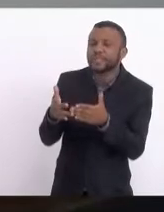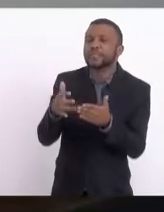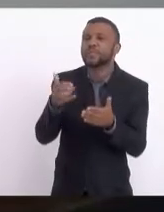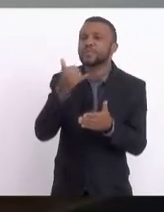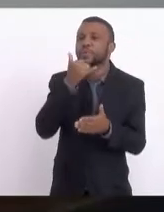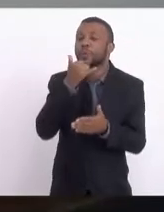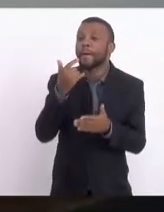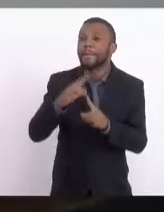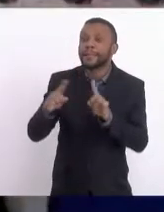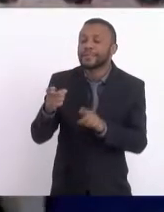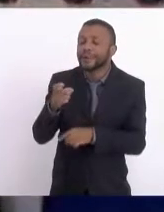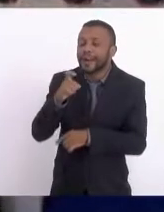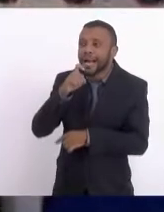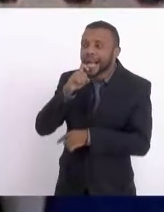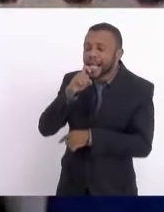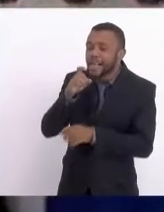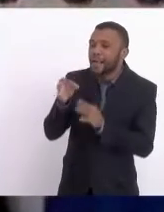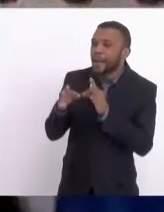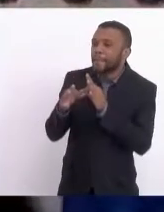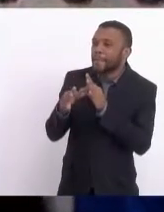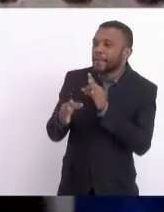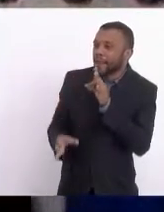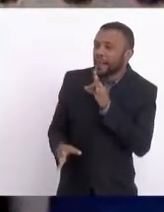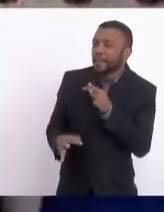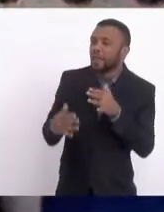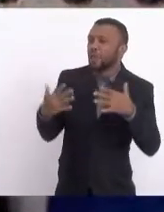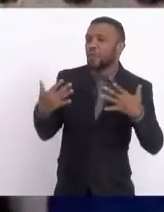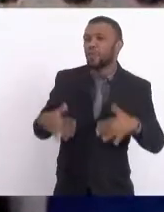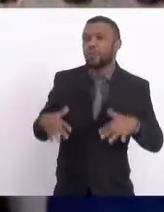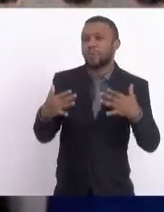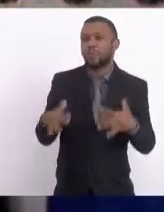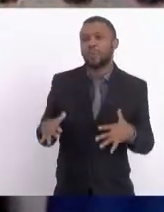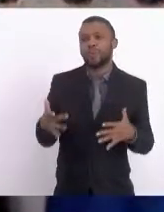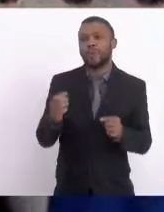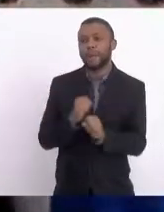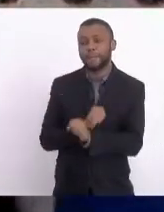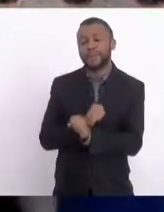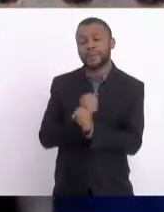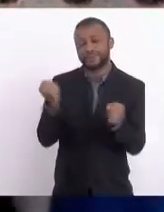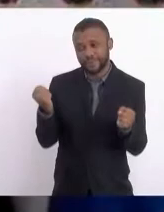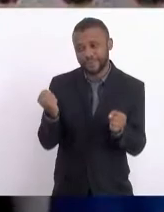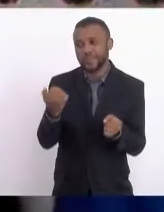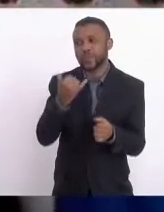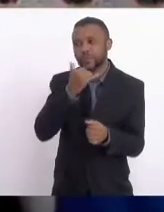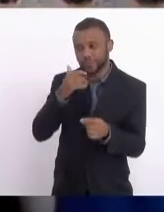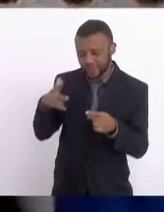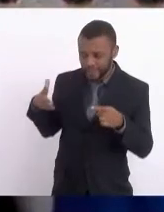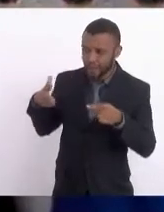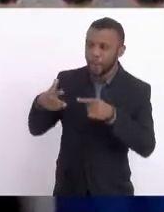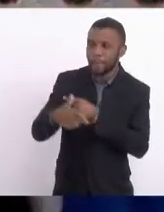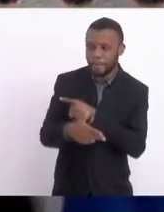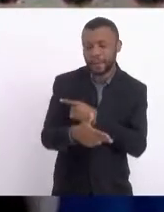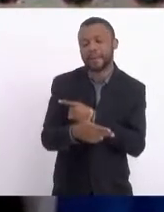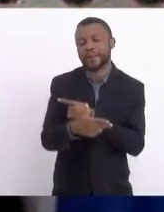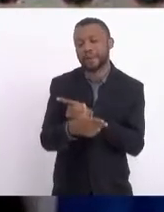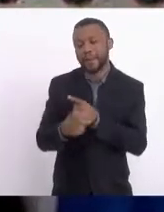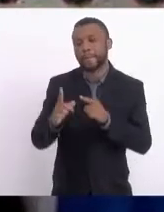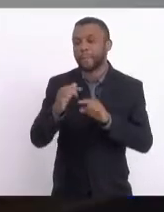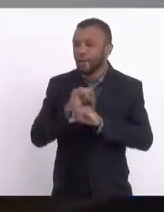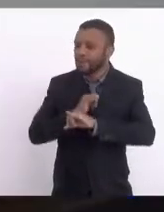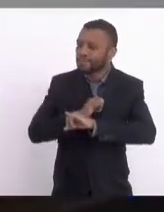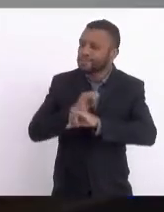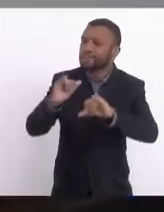aqui morrendo de inveja do senhor, viu, deputado? Eu não podia deixar de interromper para falar isso,